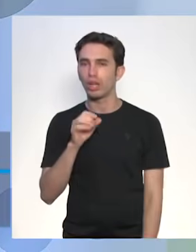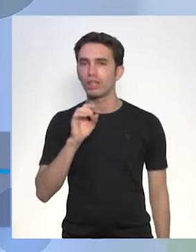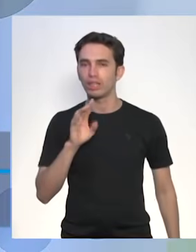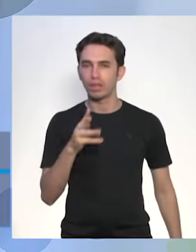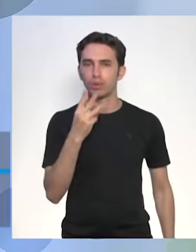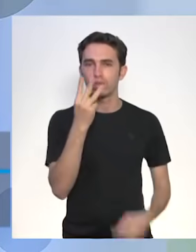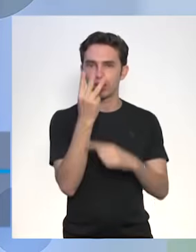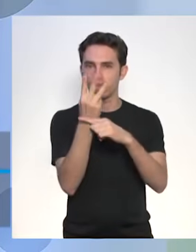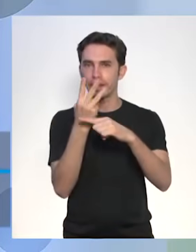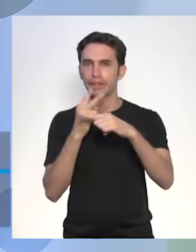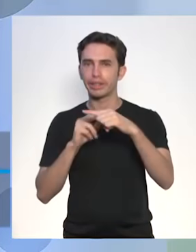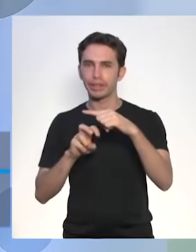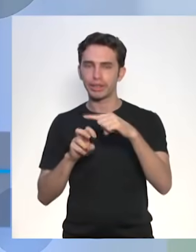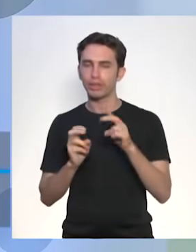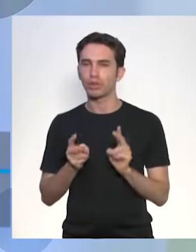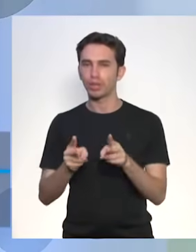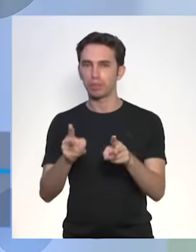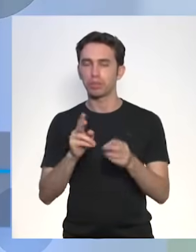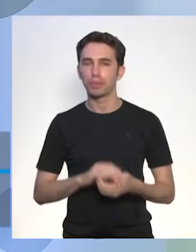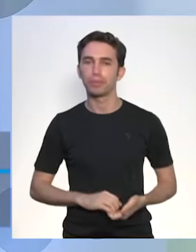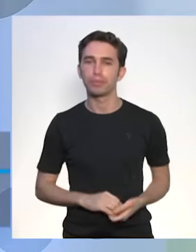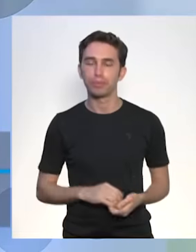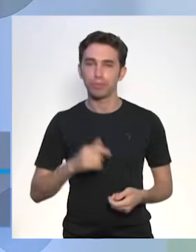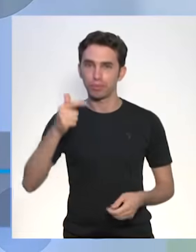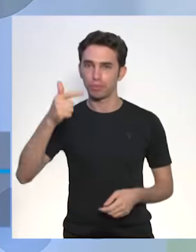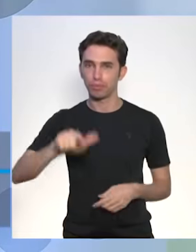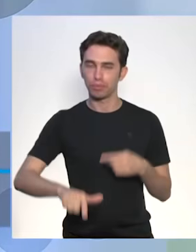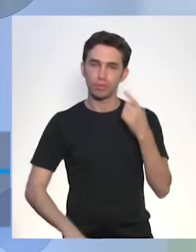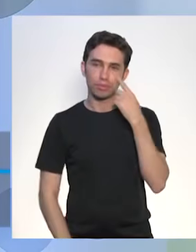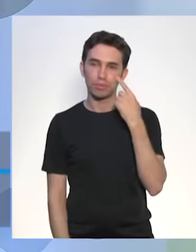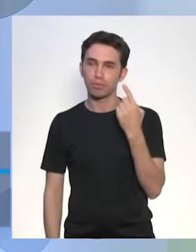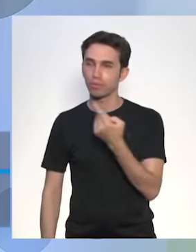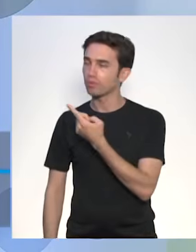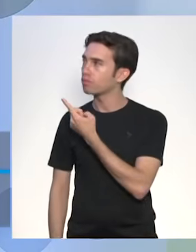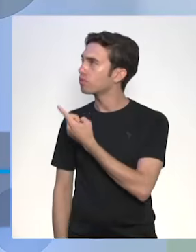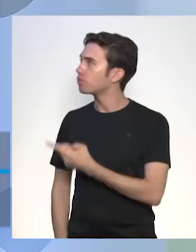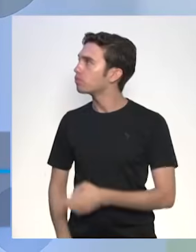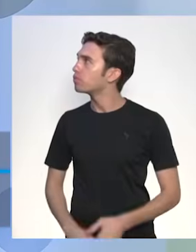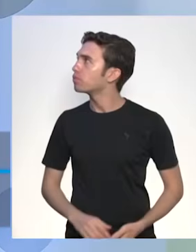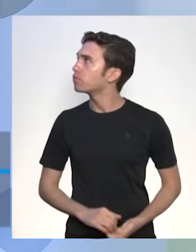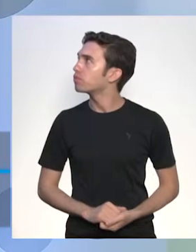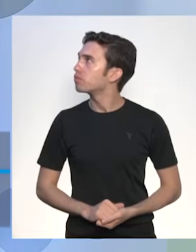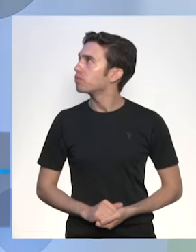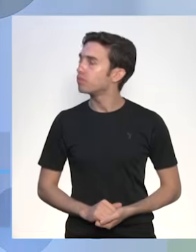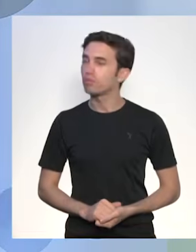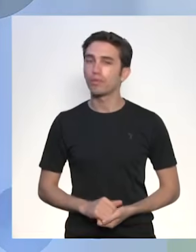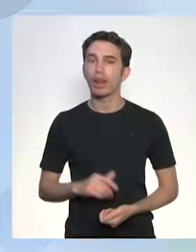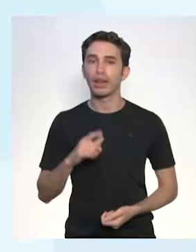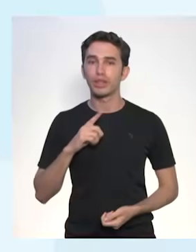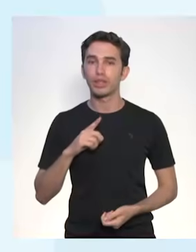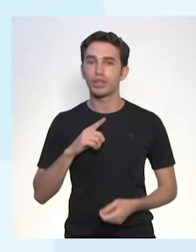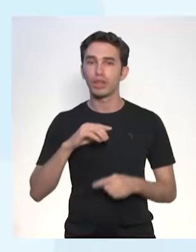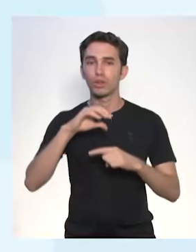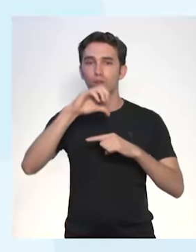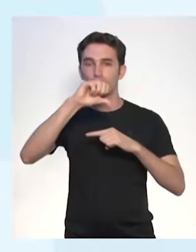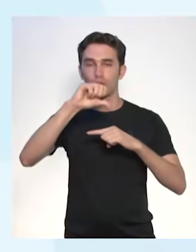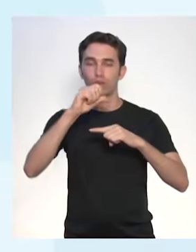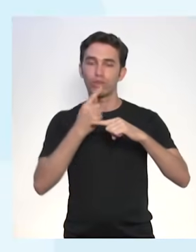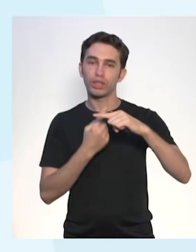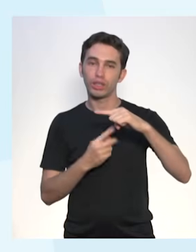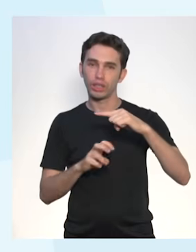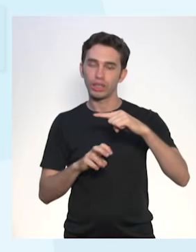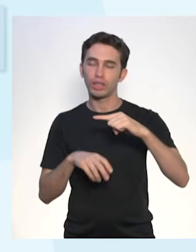continua sendo 5, tá bom? Vamos ver mais uma? Lá. Olha lá. Então, nós tínhamos aí o 9 quinzeavos, que virou 3 quintos,